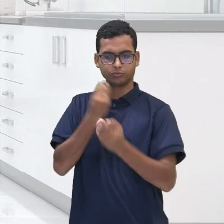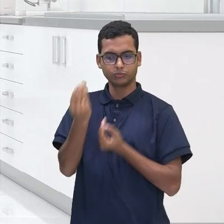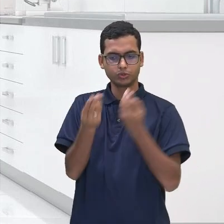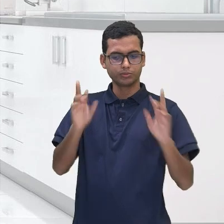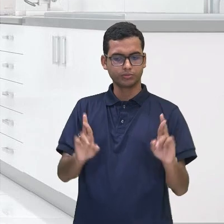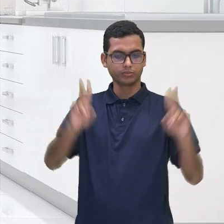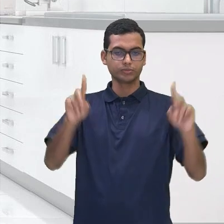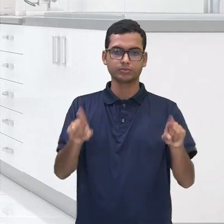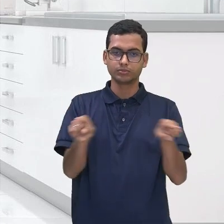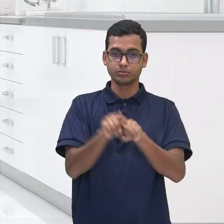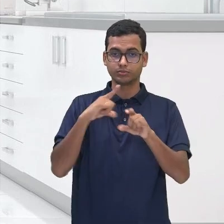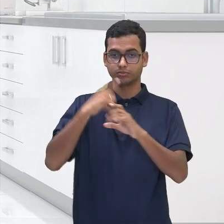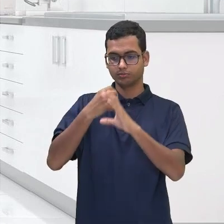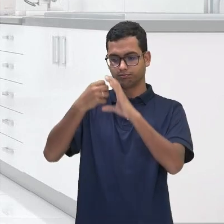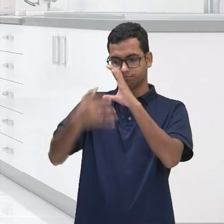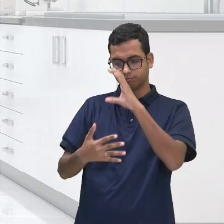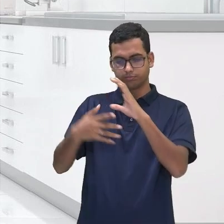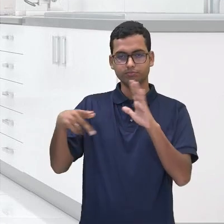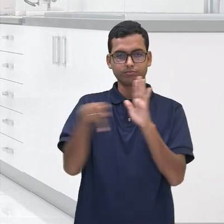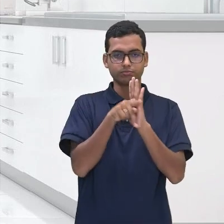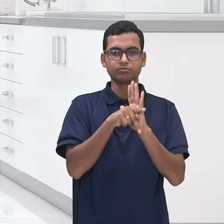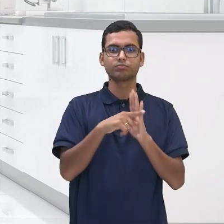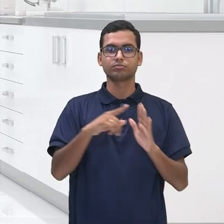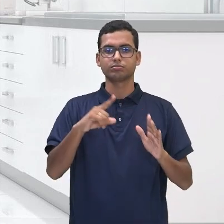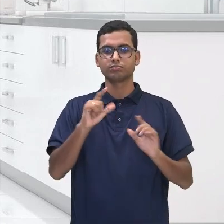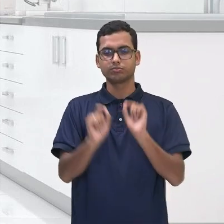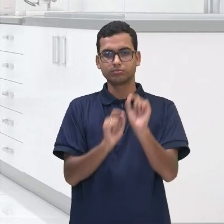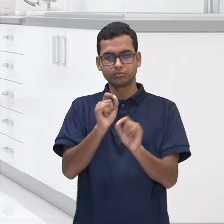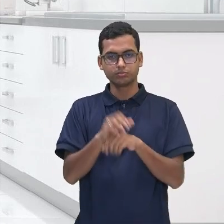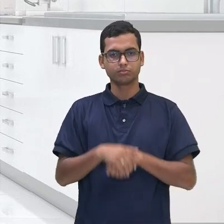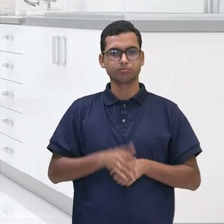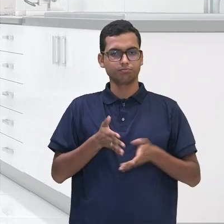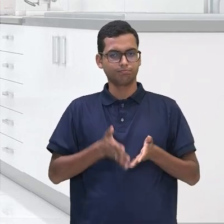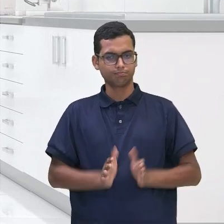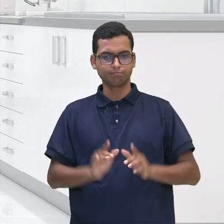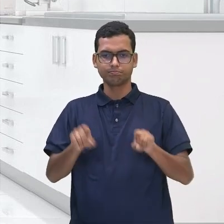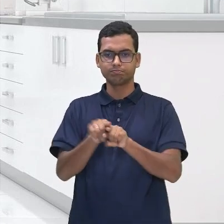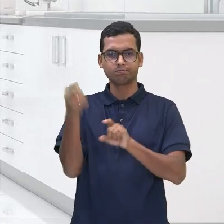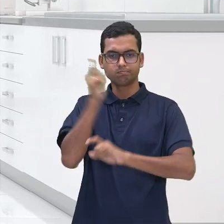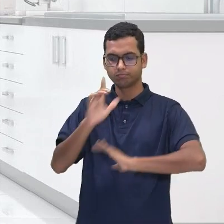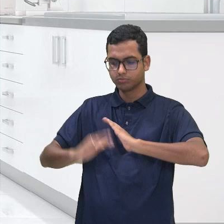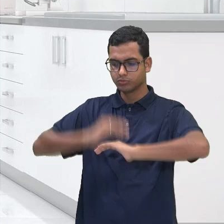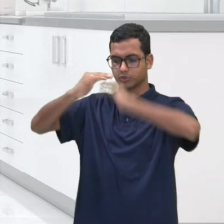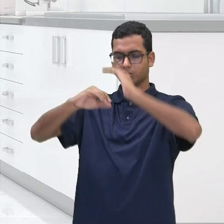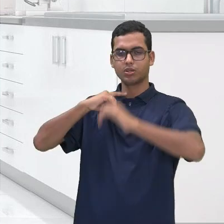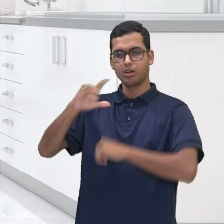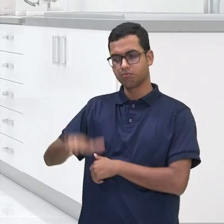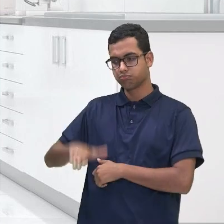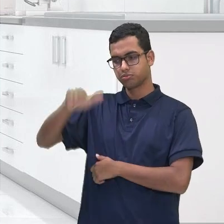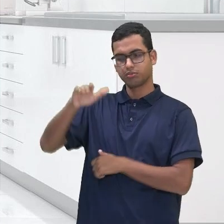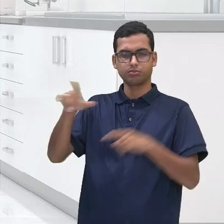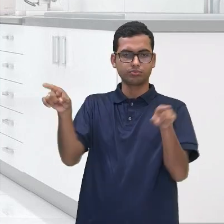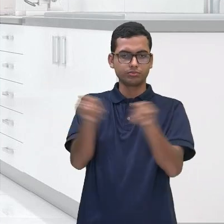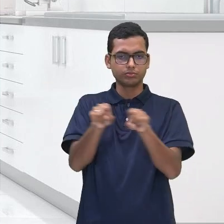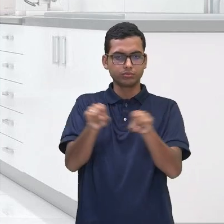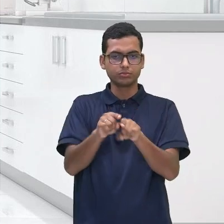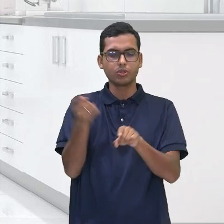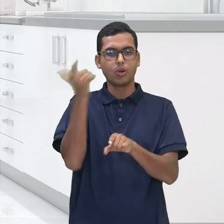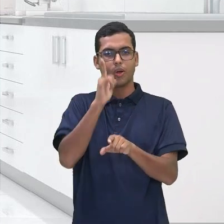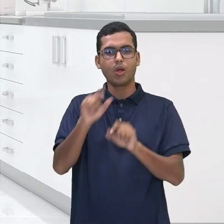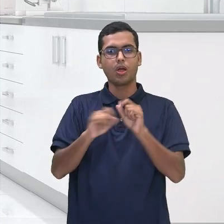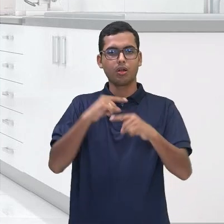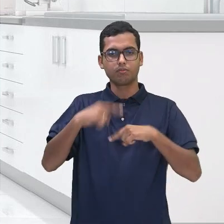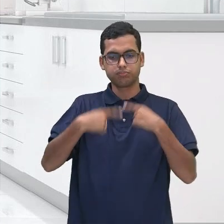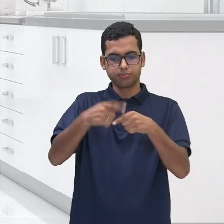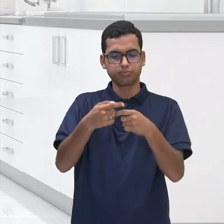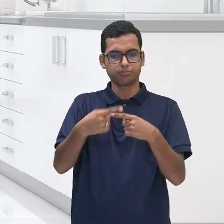eles apresentam características, como nascer, crescer, eles se reproduzem,